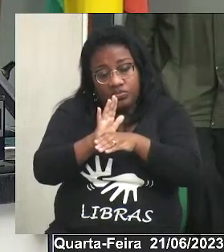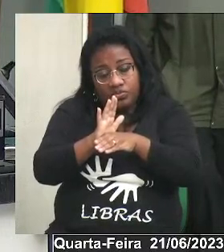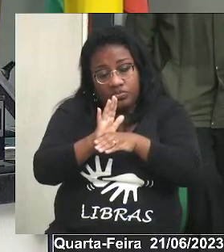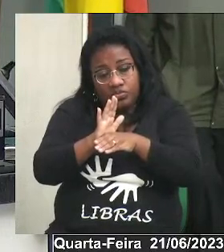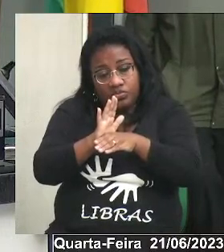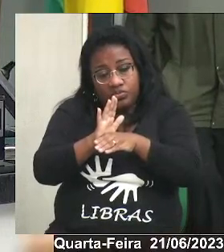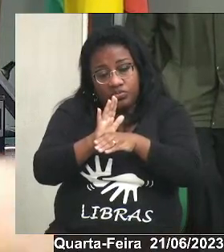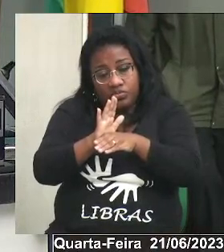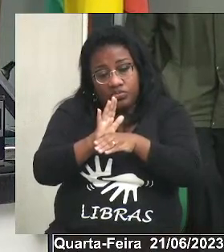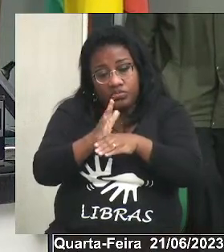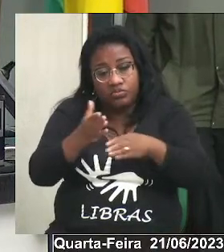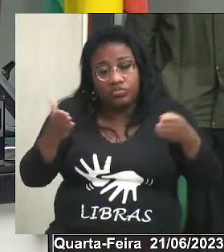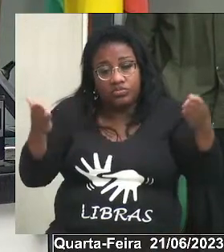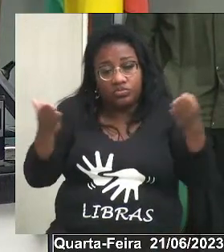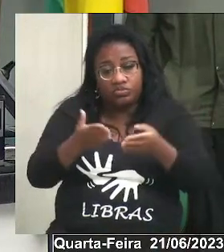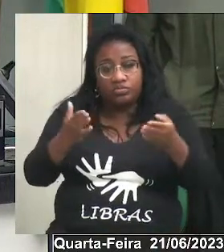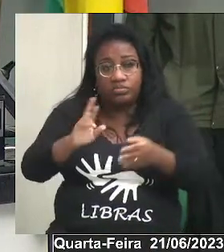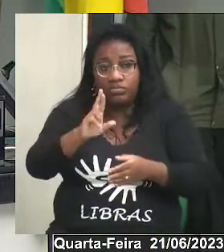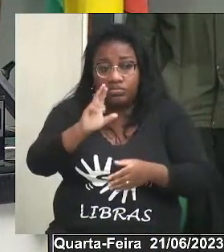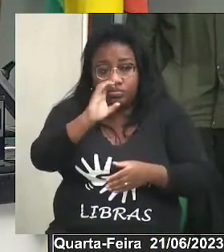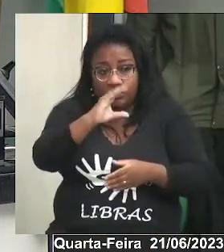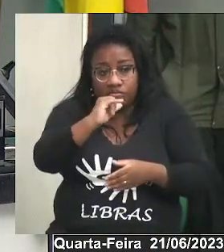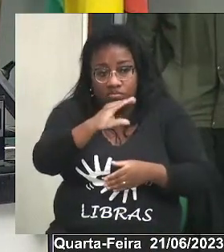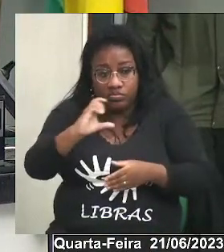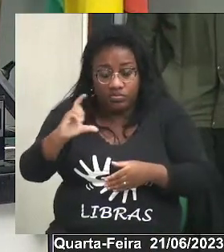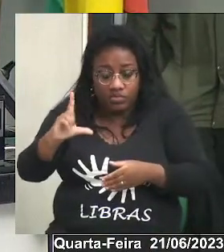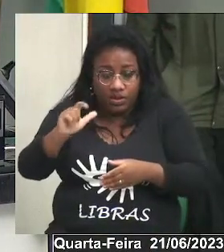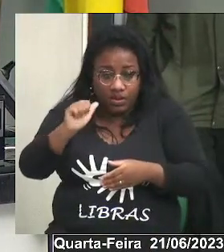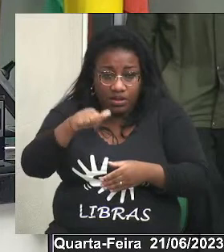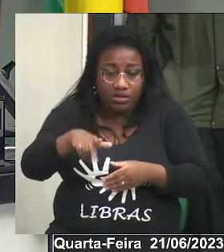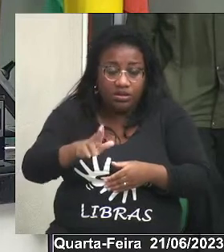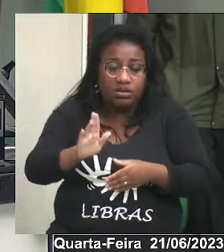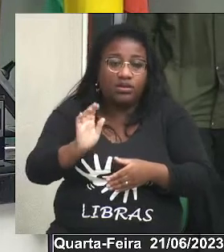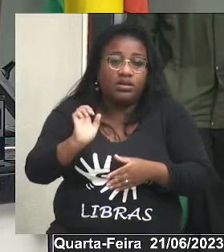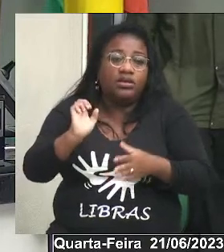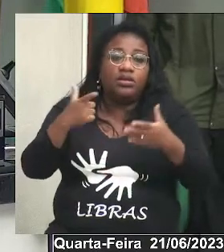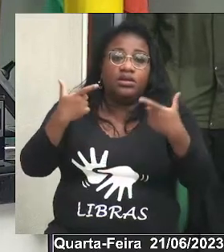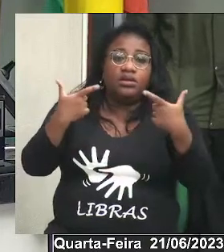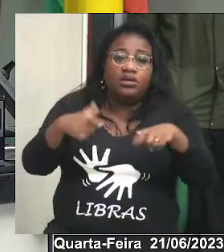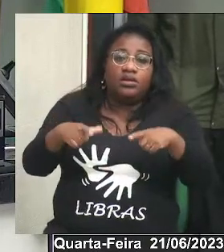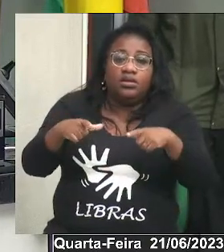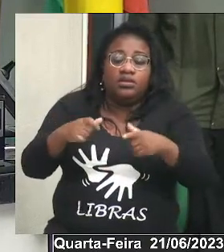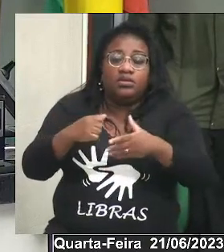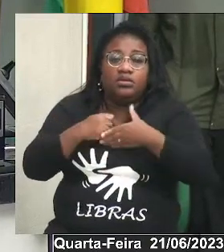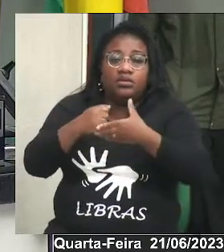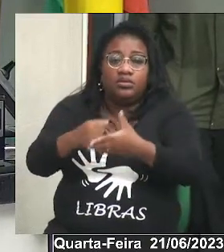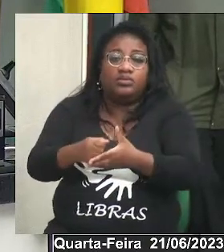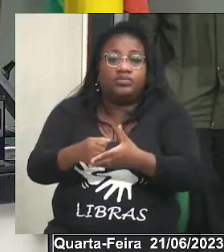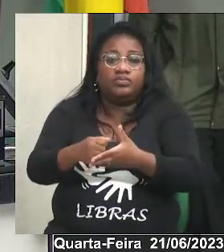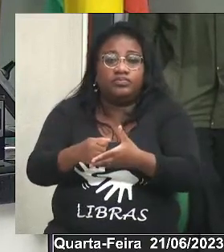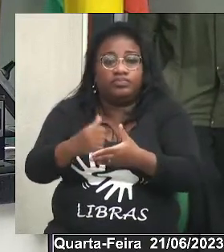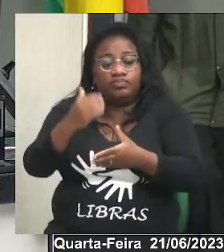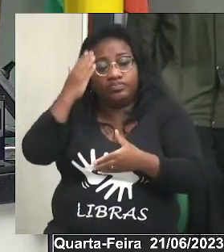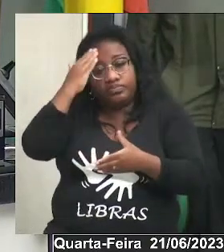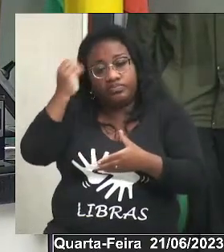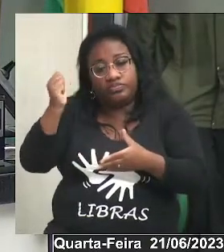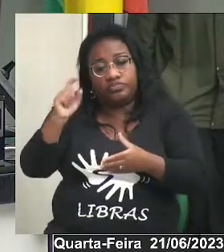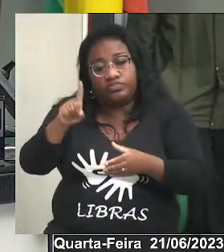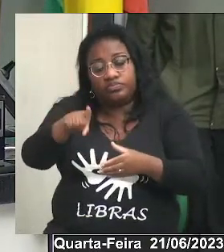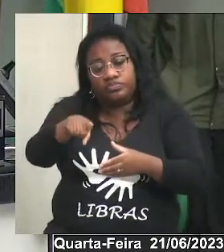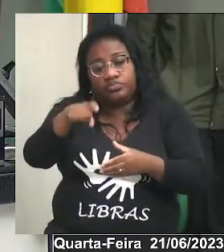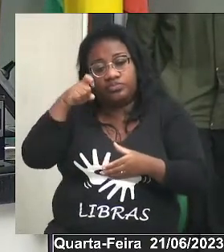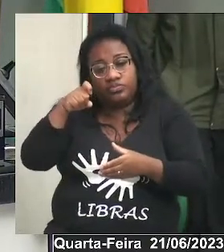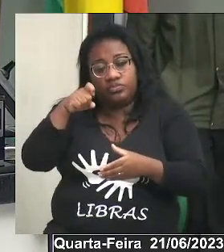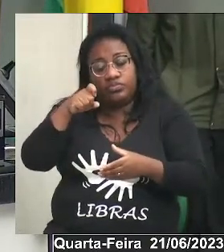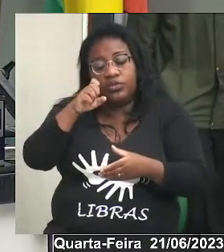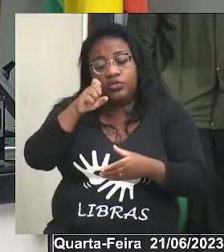reciclagem. Hoje a gente vai descartar uma bateria, a gente não tem onde descartar, uma pilha onde a gente não tem onde descartar, e sabe que é um